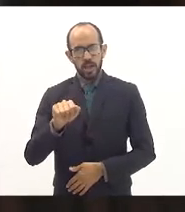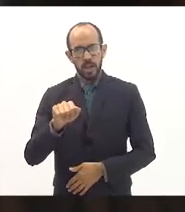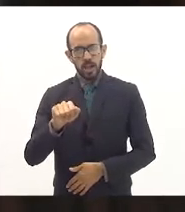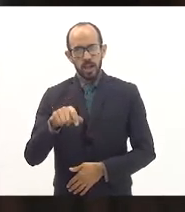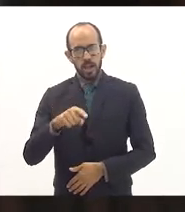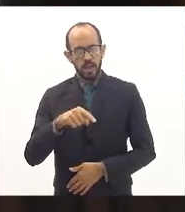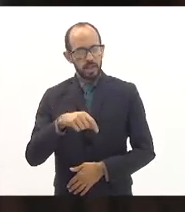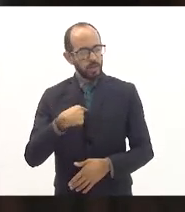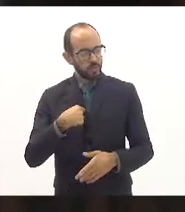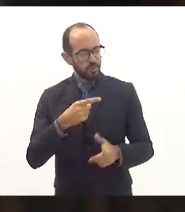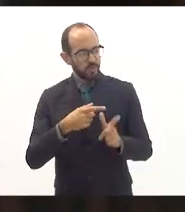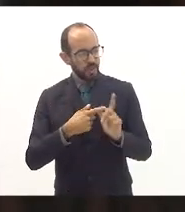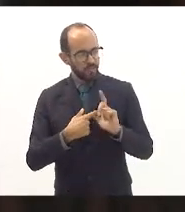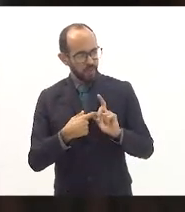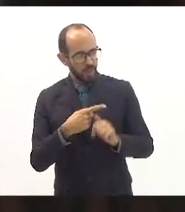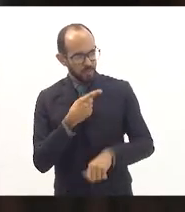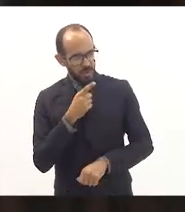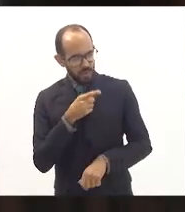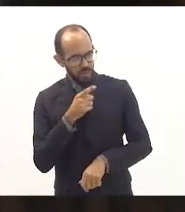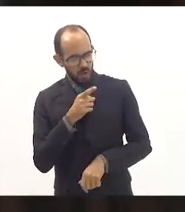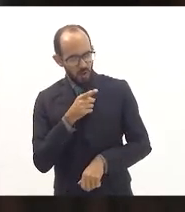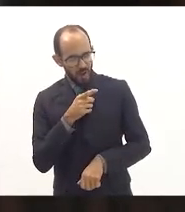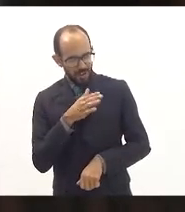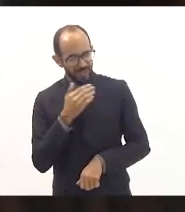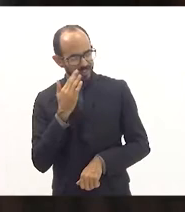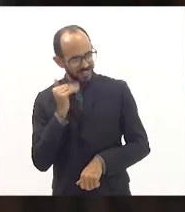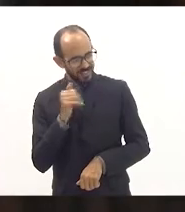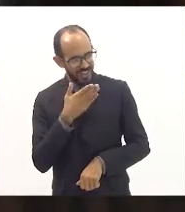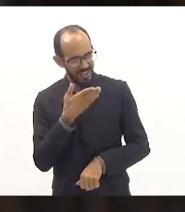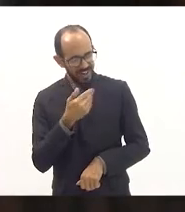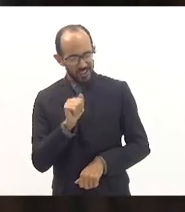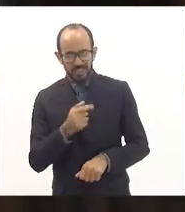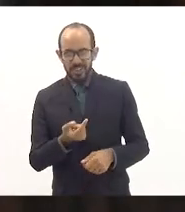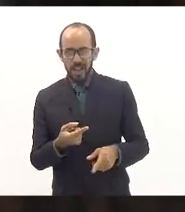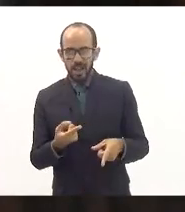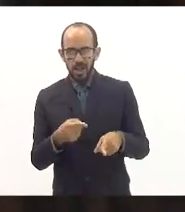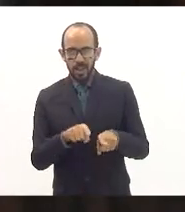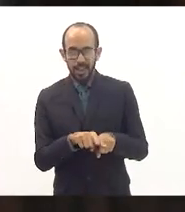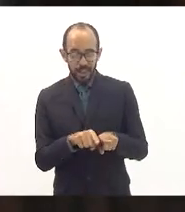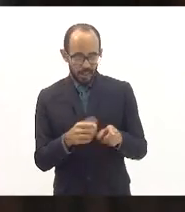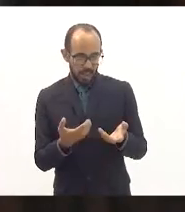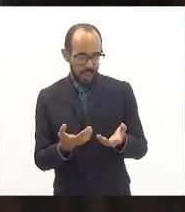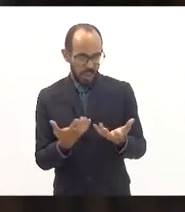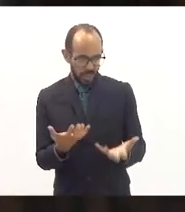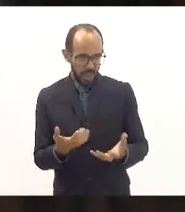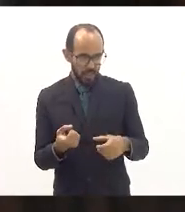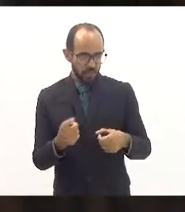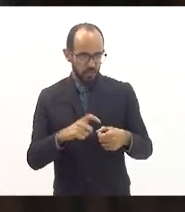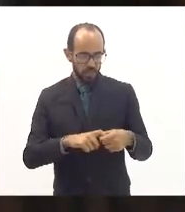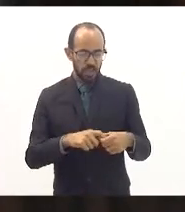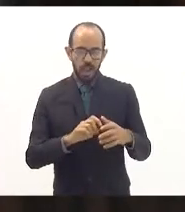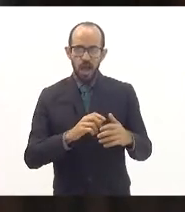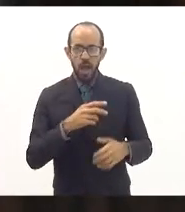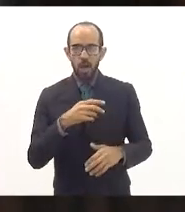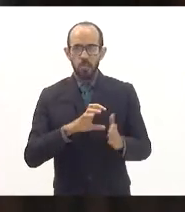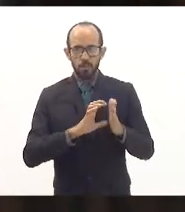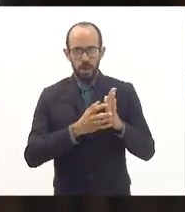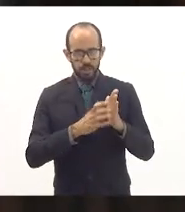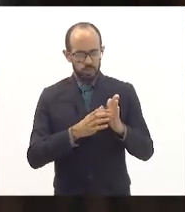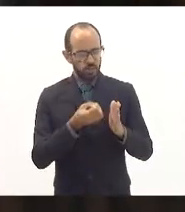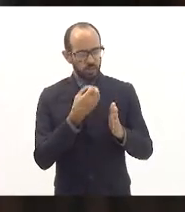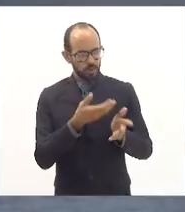em dívida com ela, doutora Liliá, nossa companheira que quer se filiar ao PDT. Seja muito bem-vinda aqui nesse dia